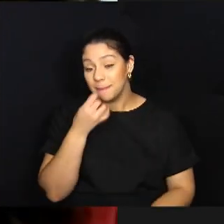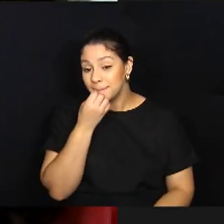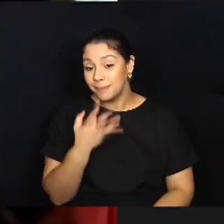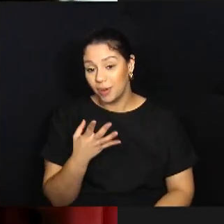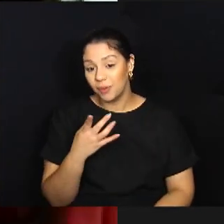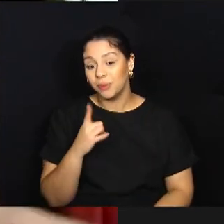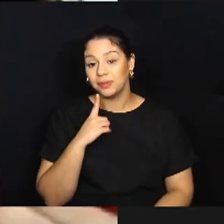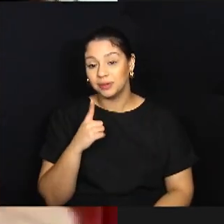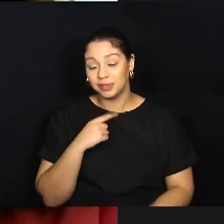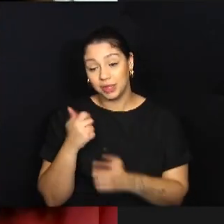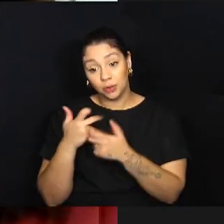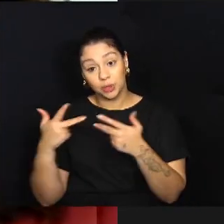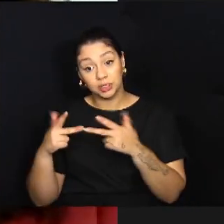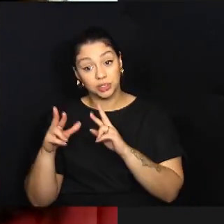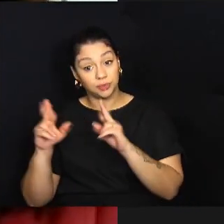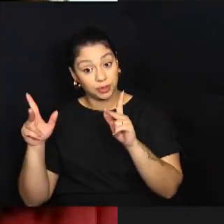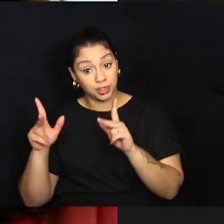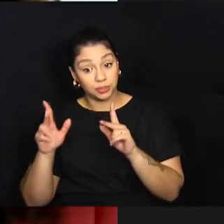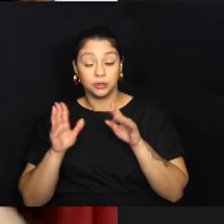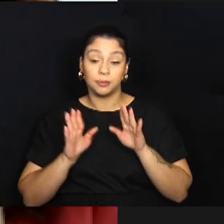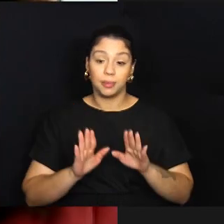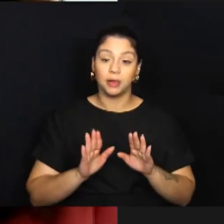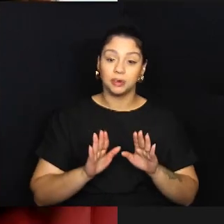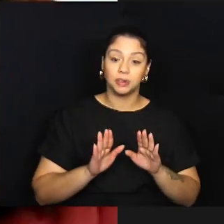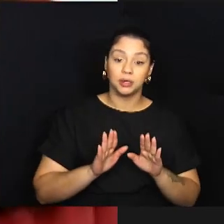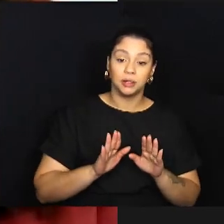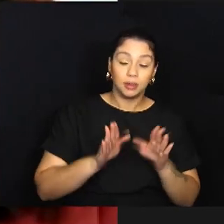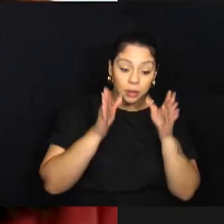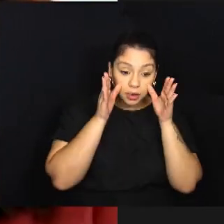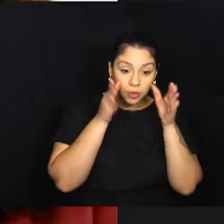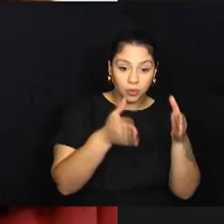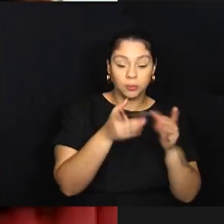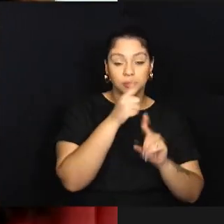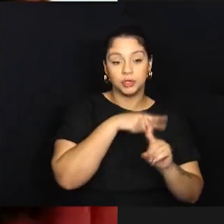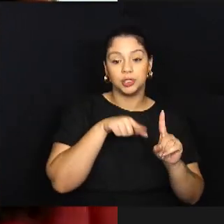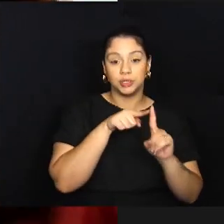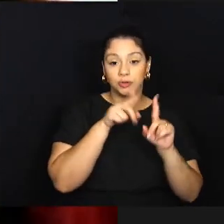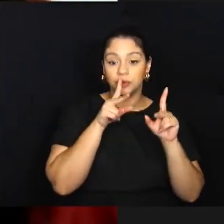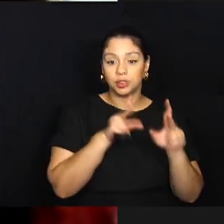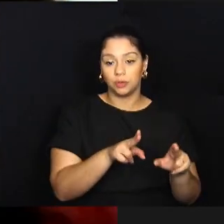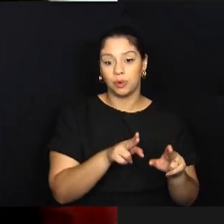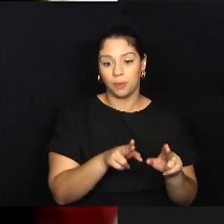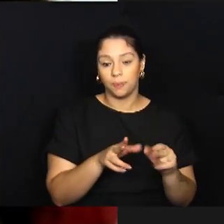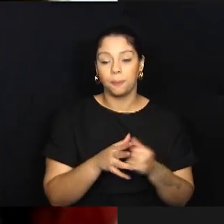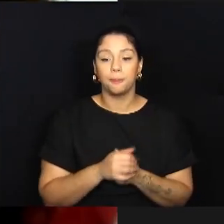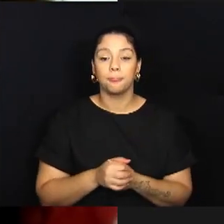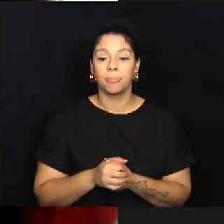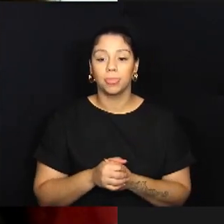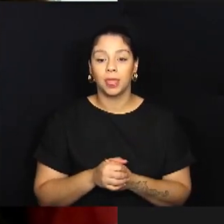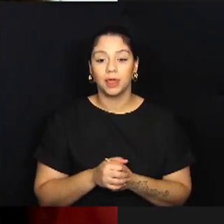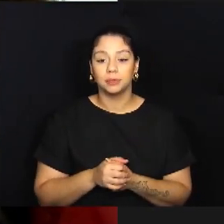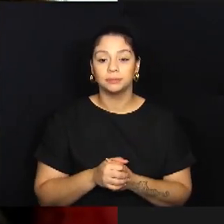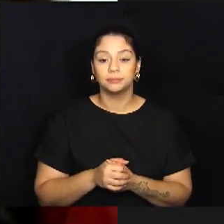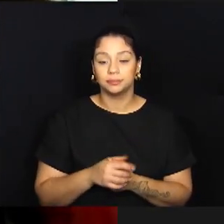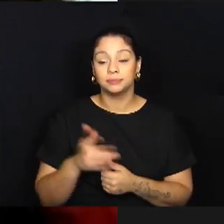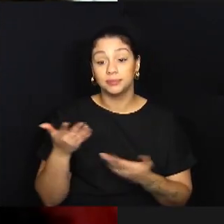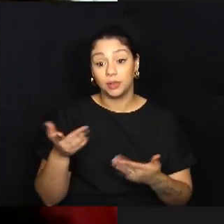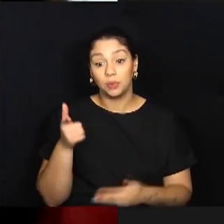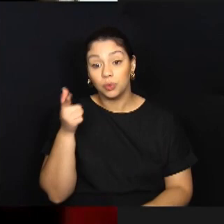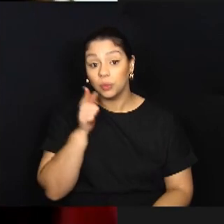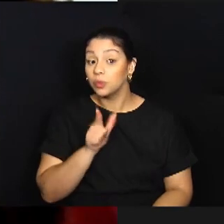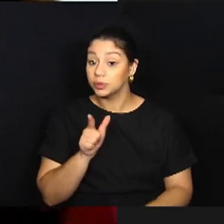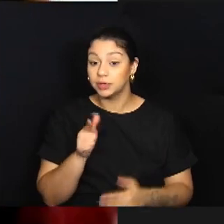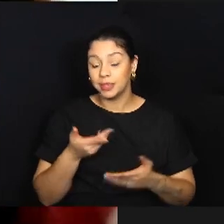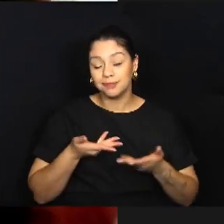forma diferente, mas olhando, né, para o mesmo lugar e mirando um objetivo comum. Então a gente consegue